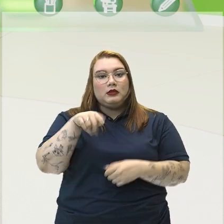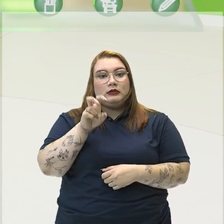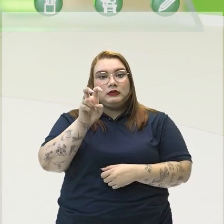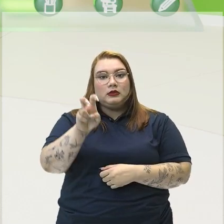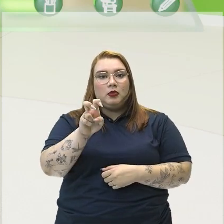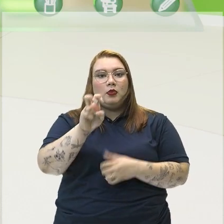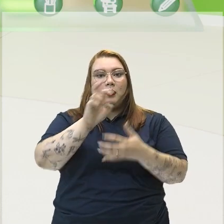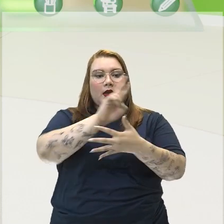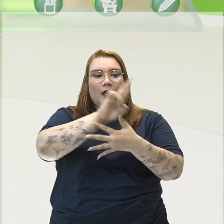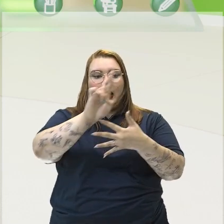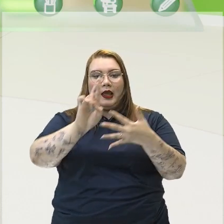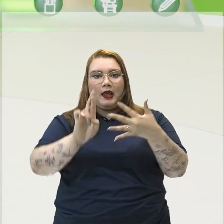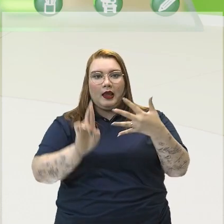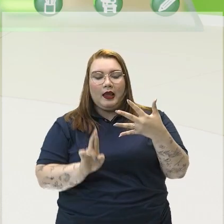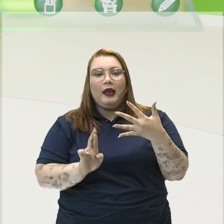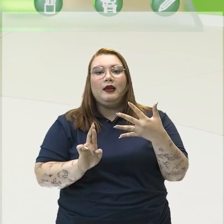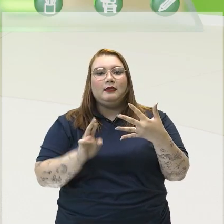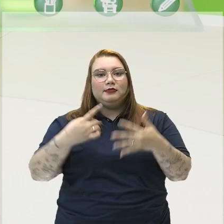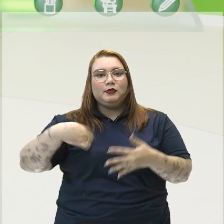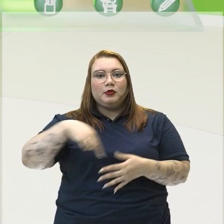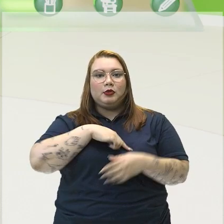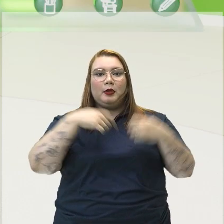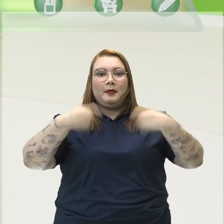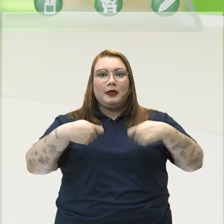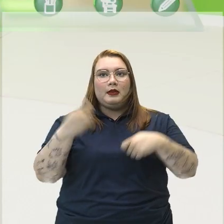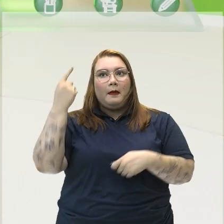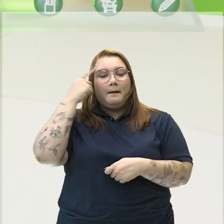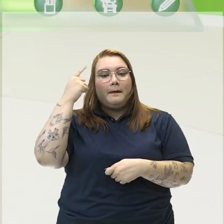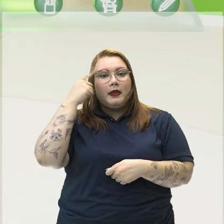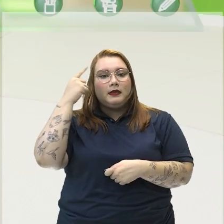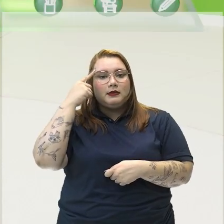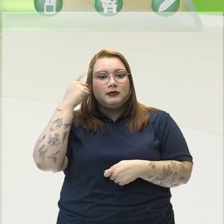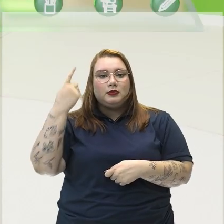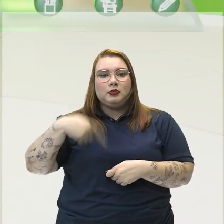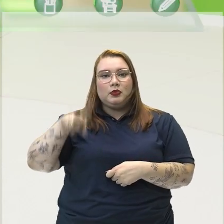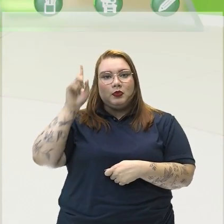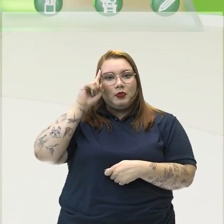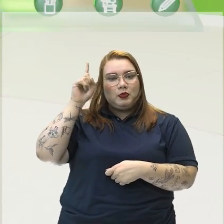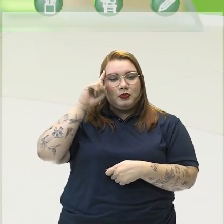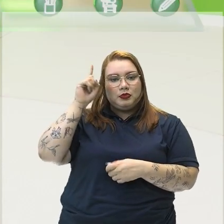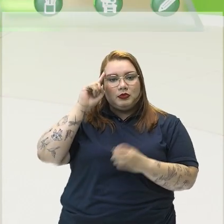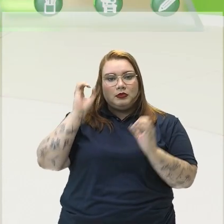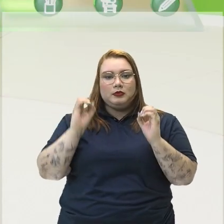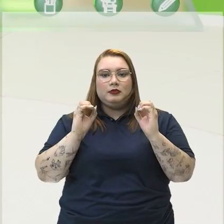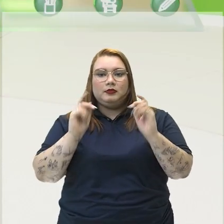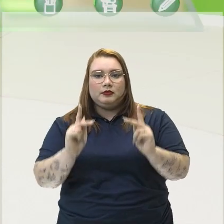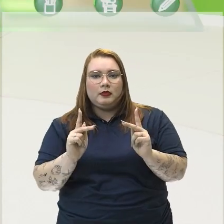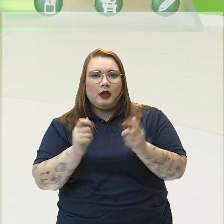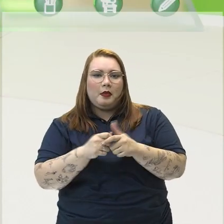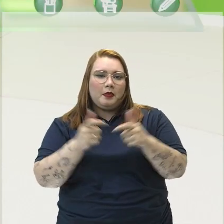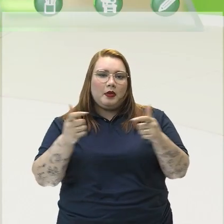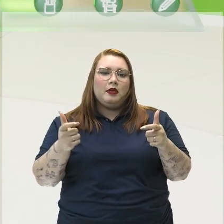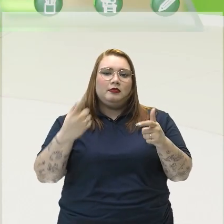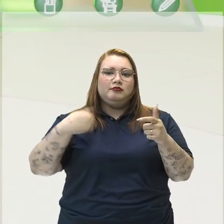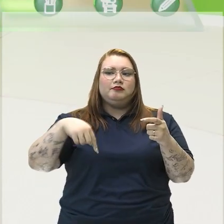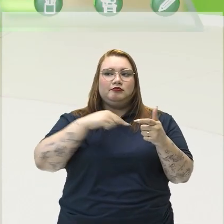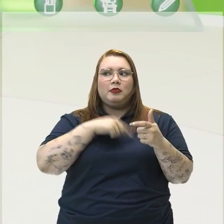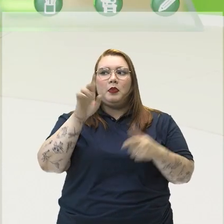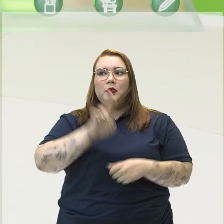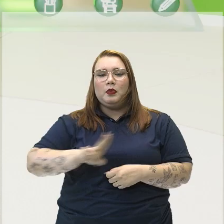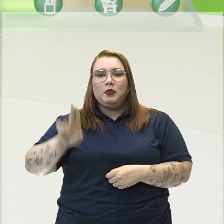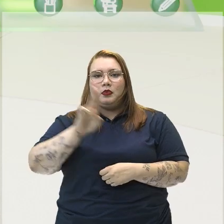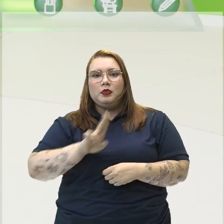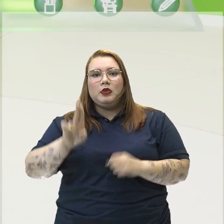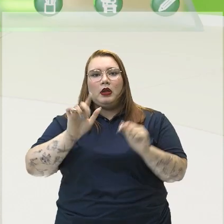nós precisamos ter, precisamos pensar no nosso dia a dia. Né? A maioria das vezes, a gente utiliza